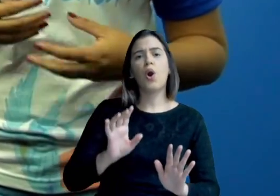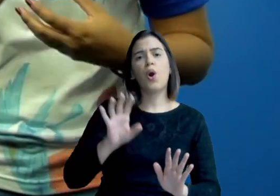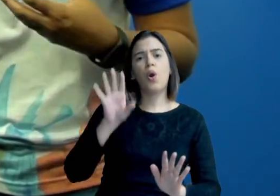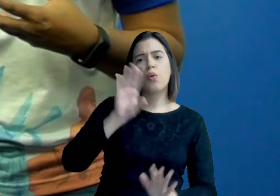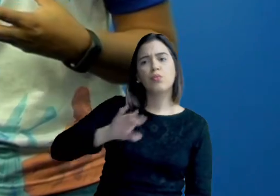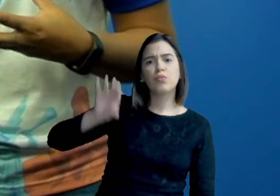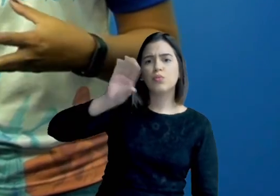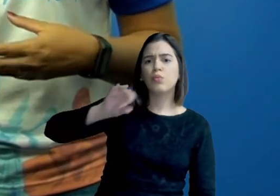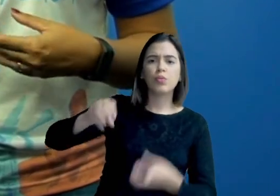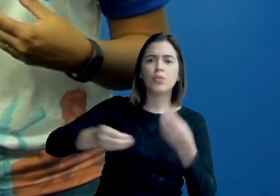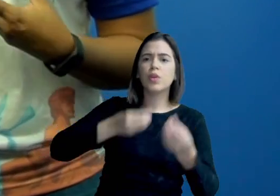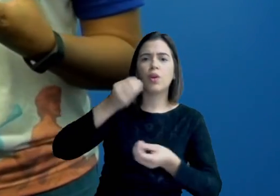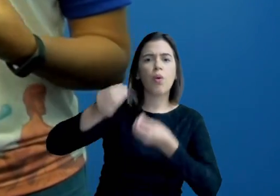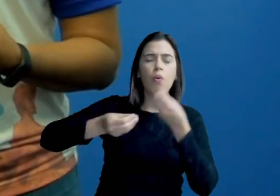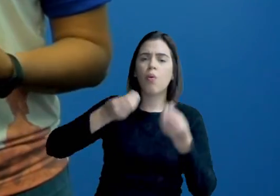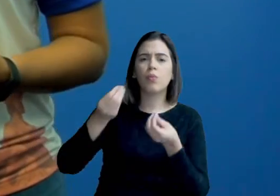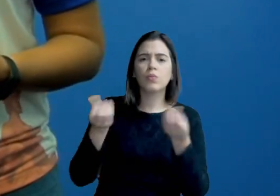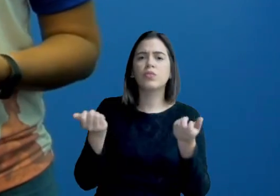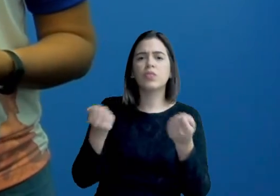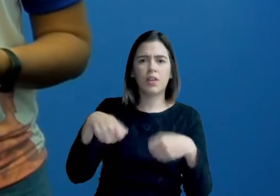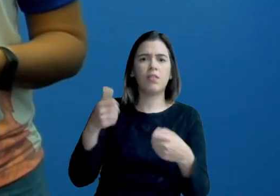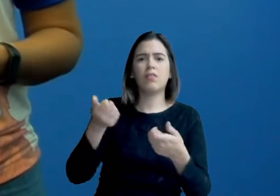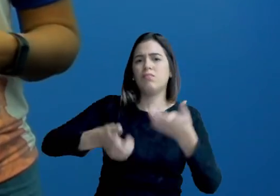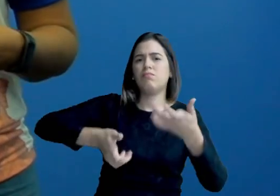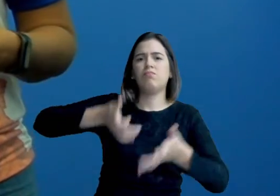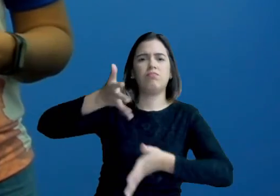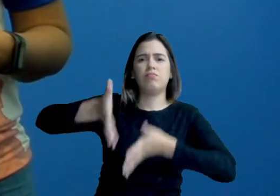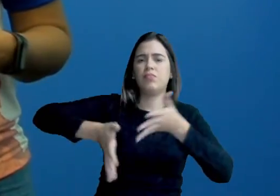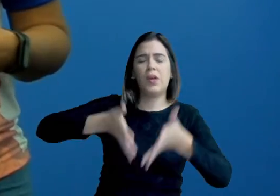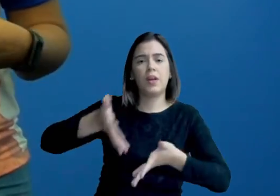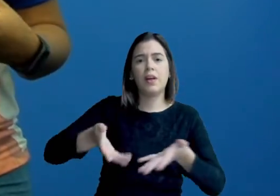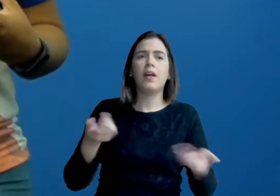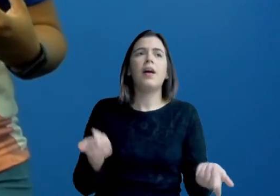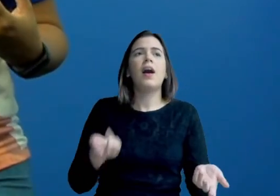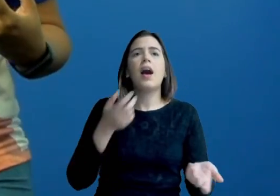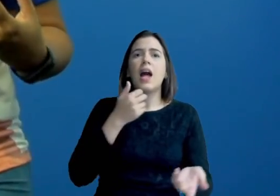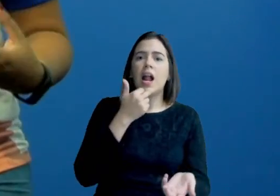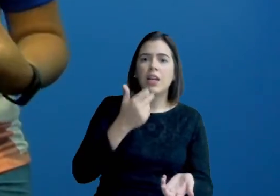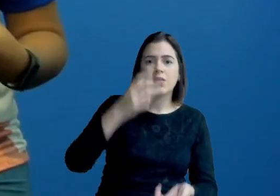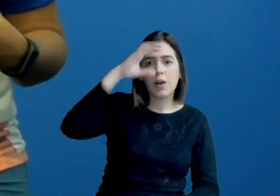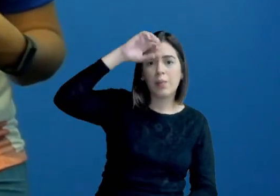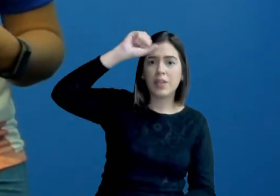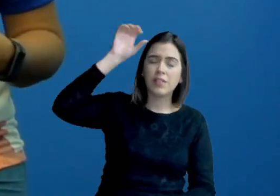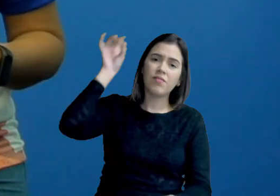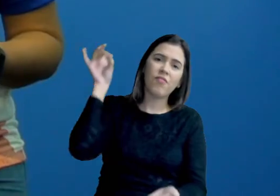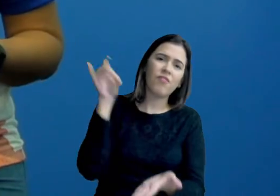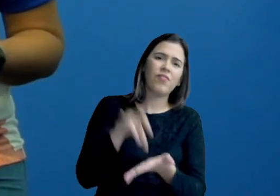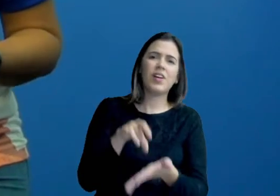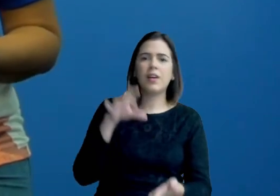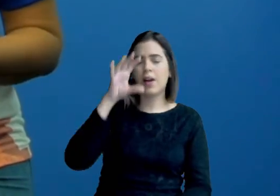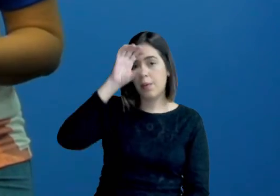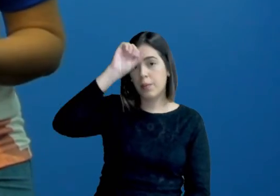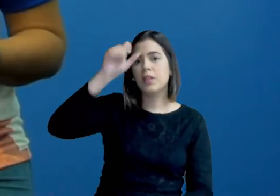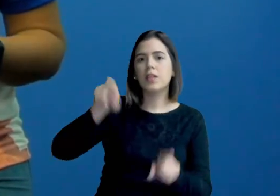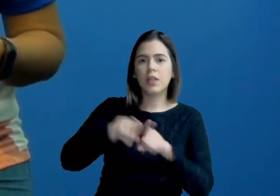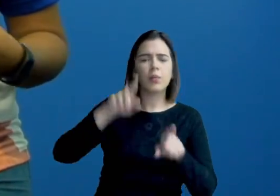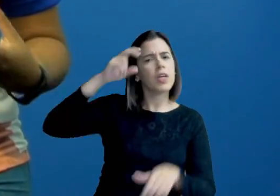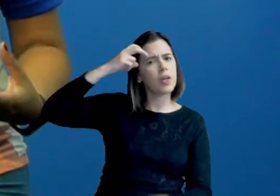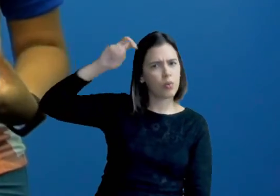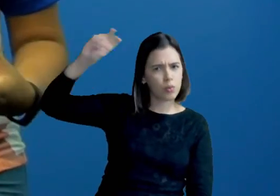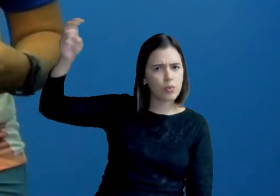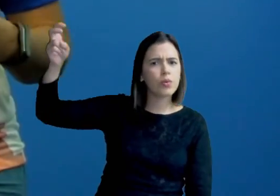aprende só a fonética, né, as pronúncias das palavras. Para a gente aprender uma língua de fato, a gente precisa aprender também